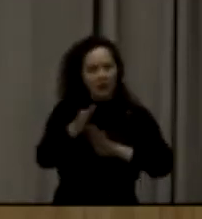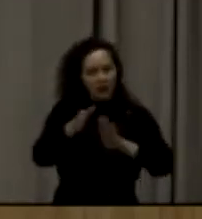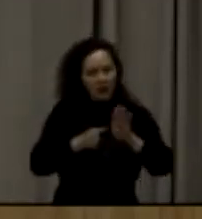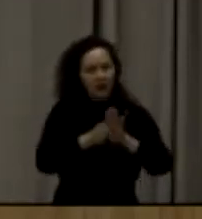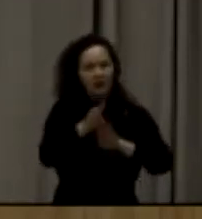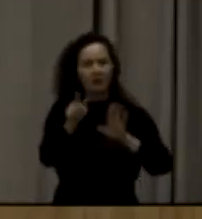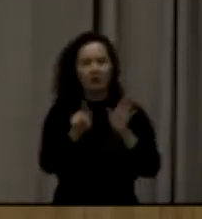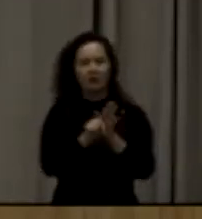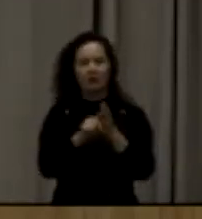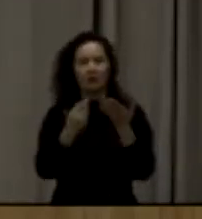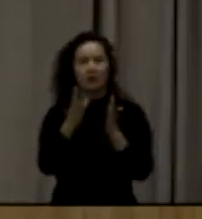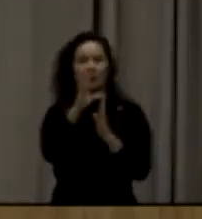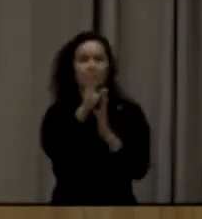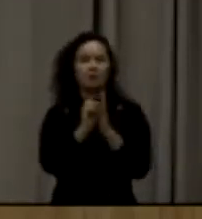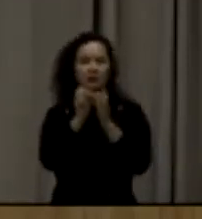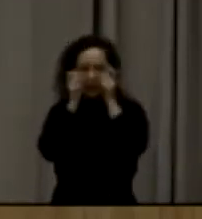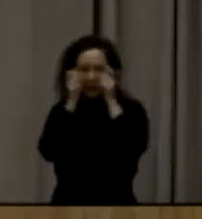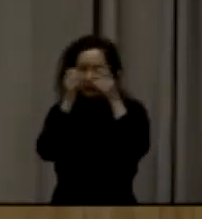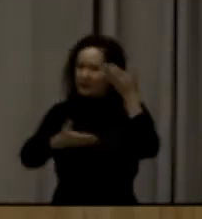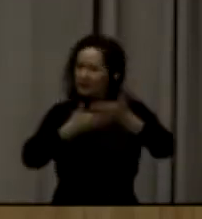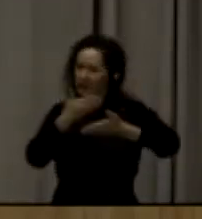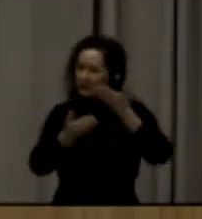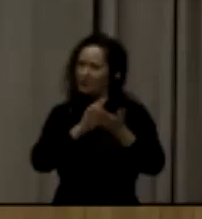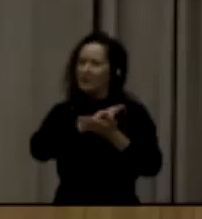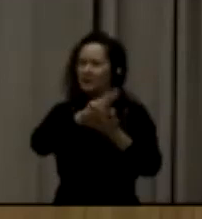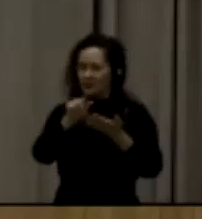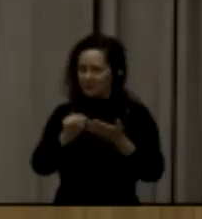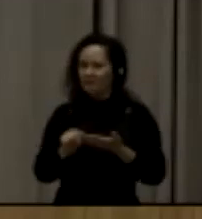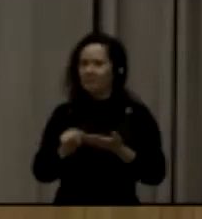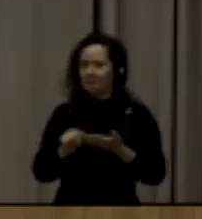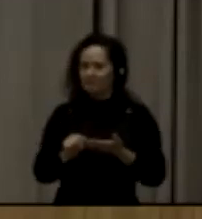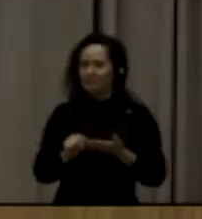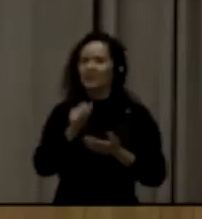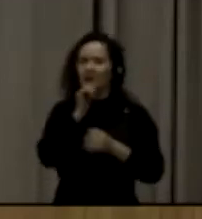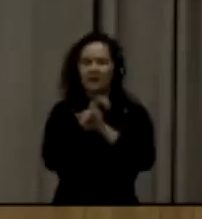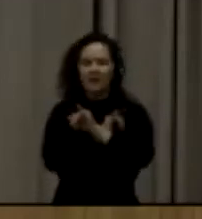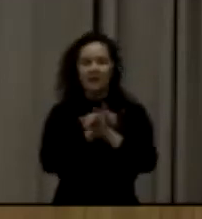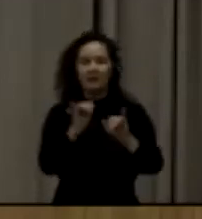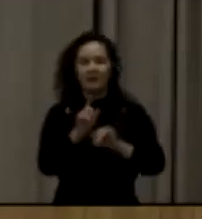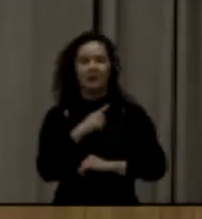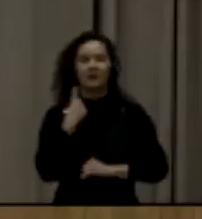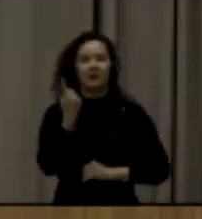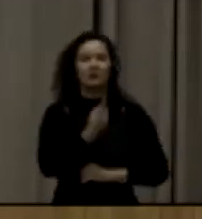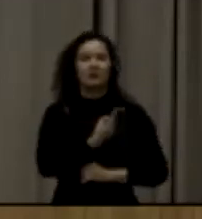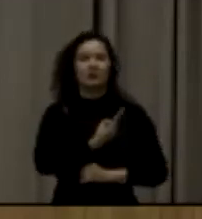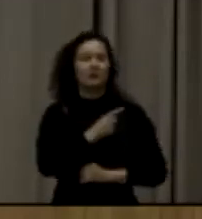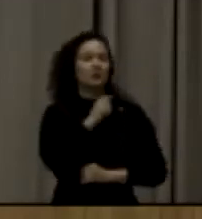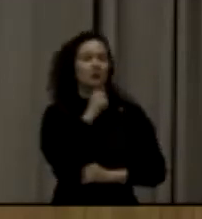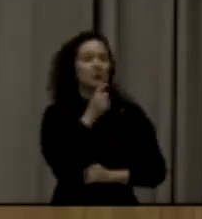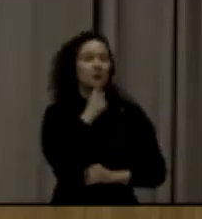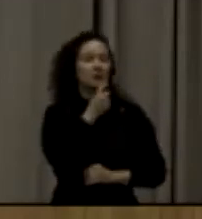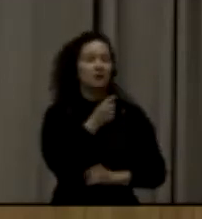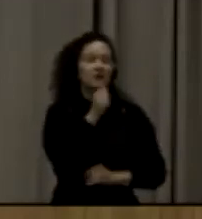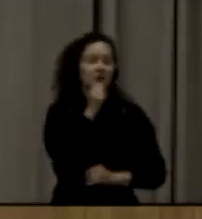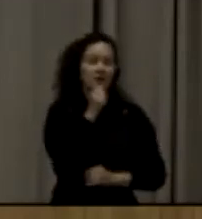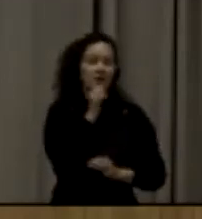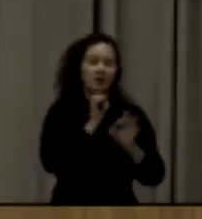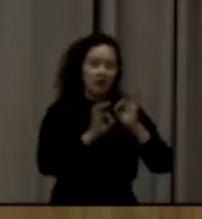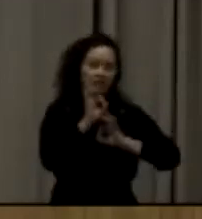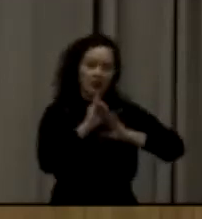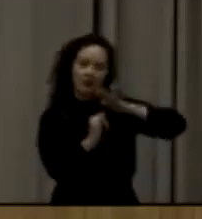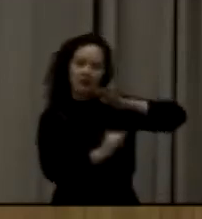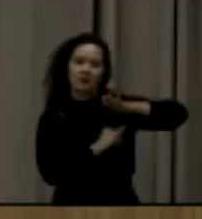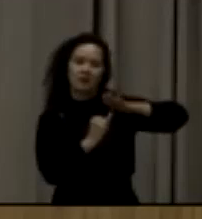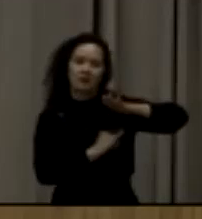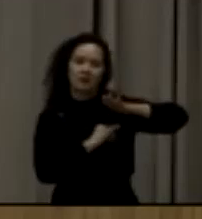da orientação, do modelo de atendimento e etc. E ainda eu diria que nós não conseguimos ainda que as